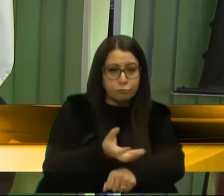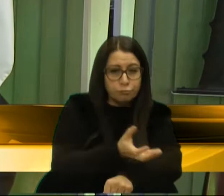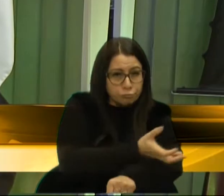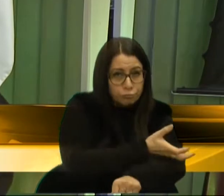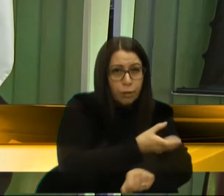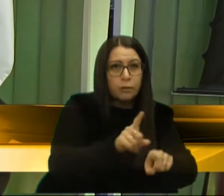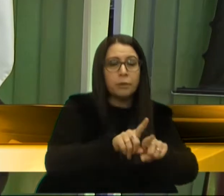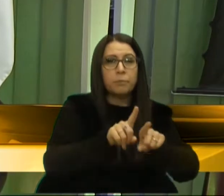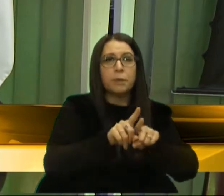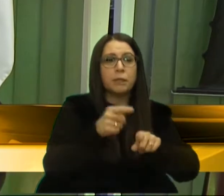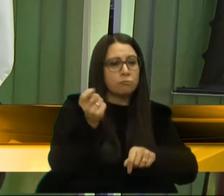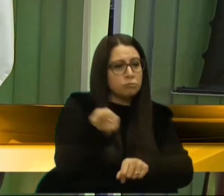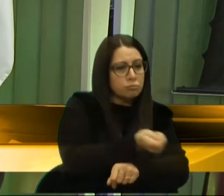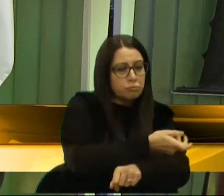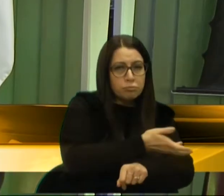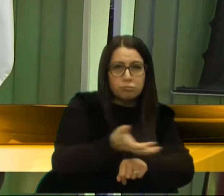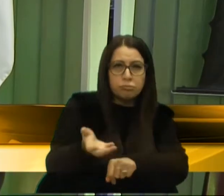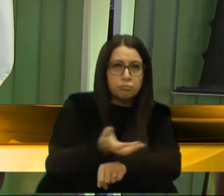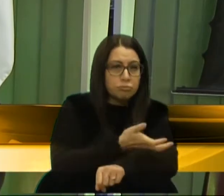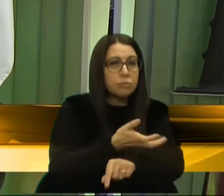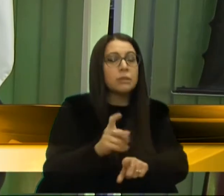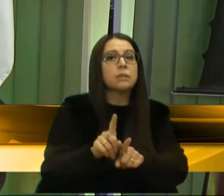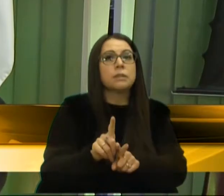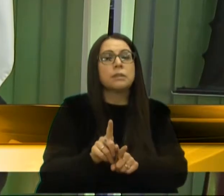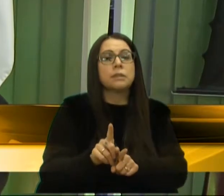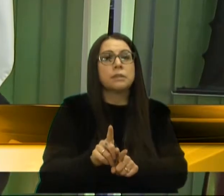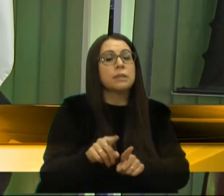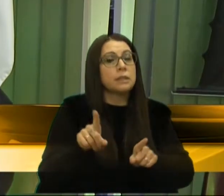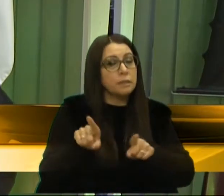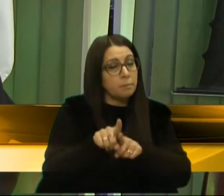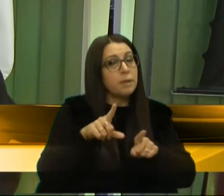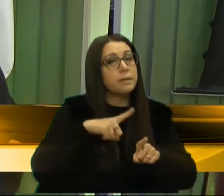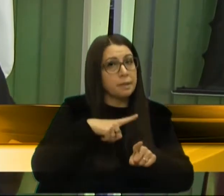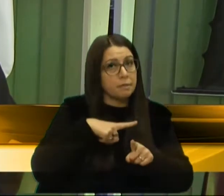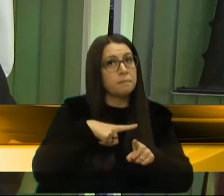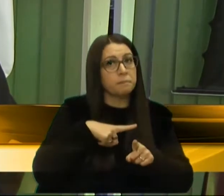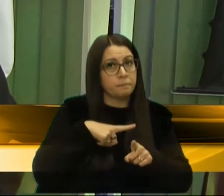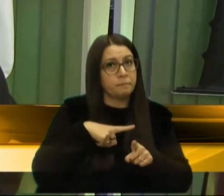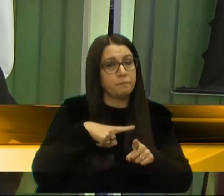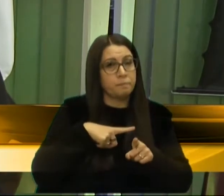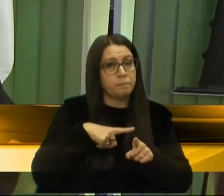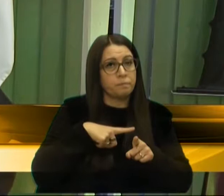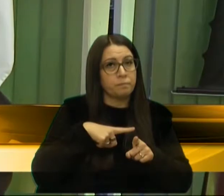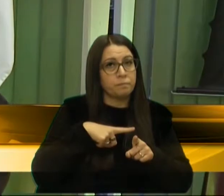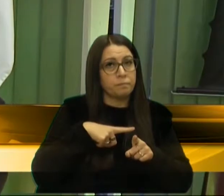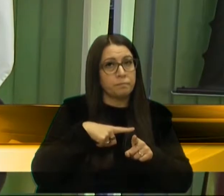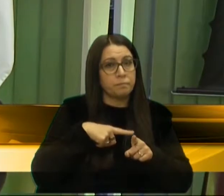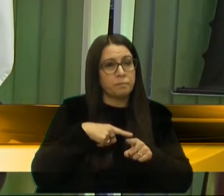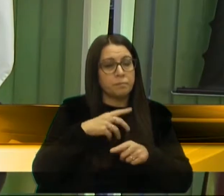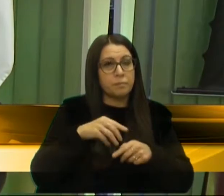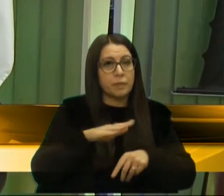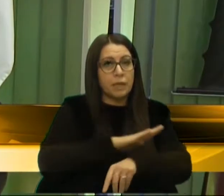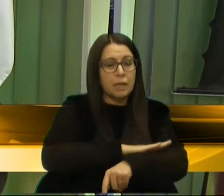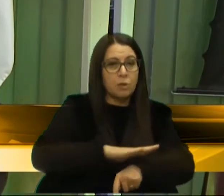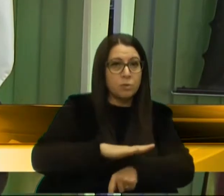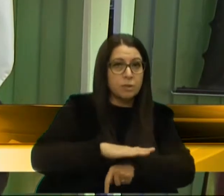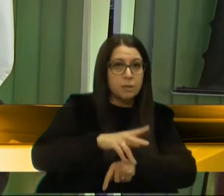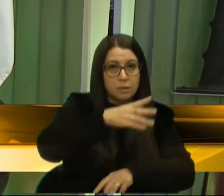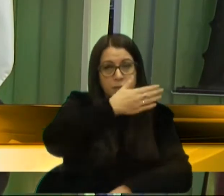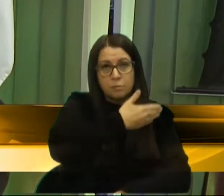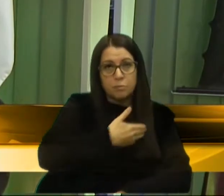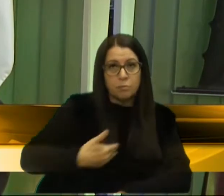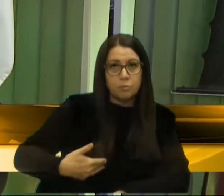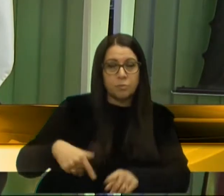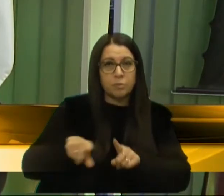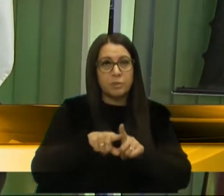além da falta da roçada, nós temos ali onde seria a calçada pública ou então em